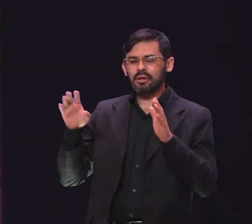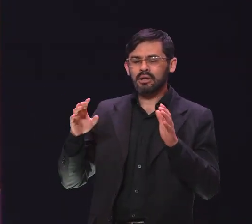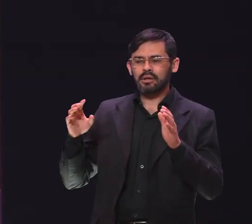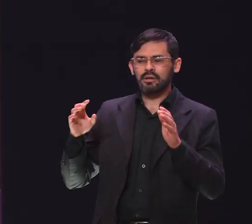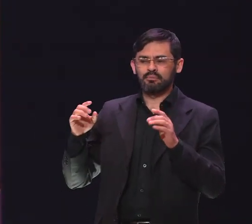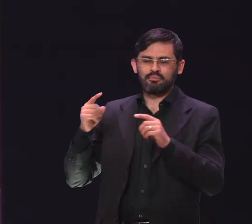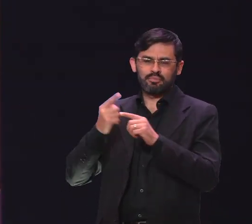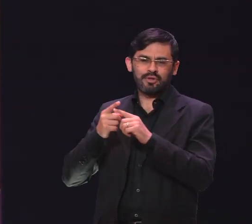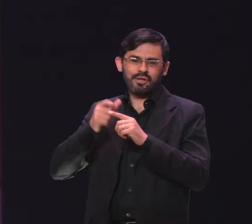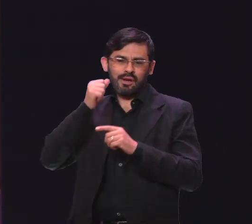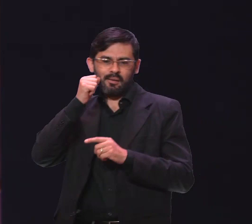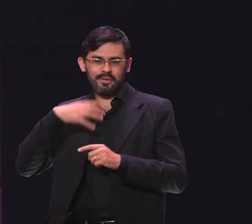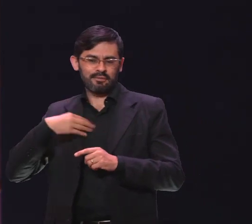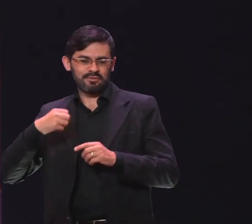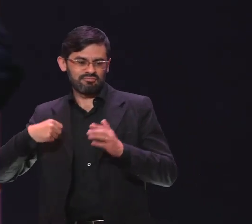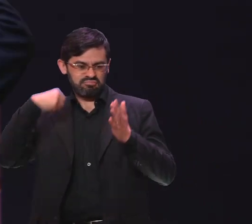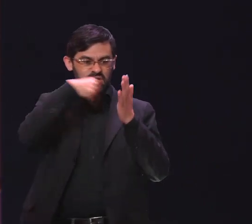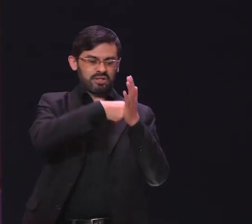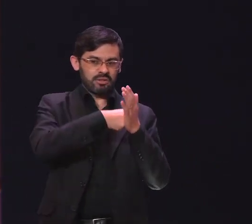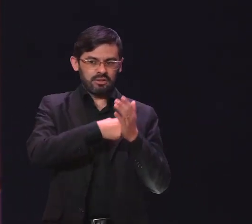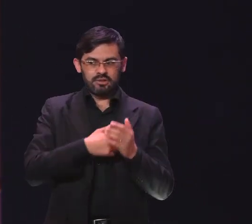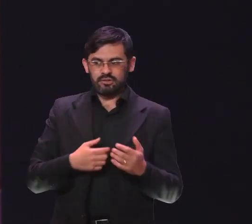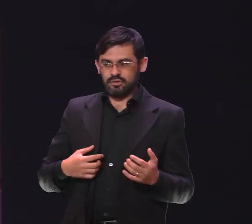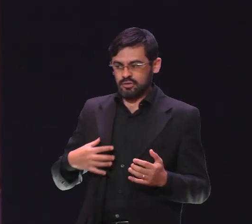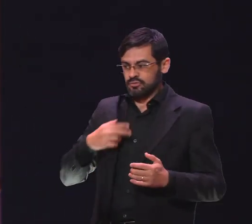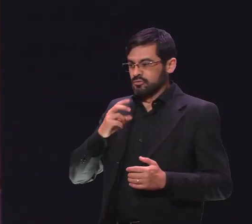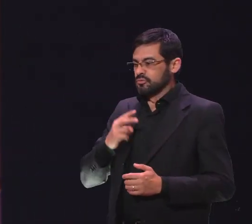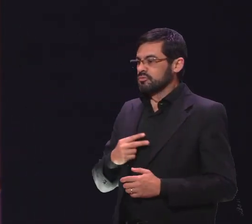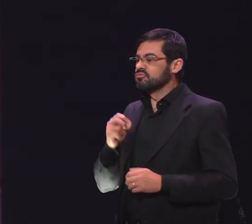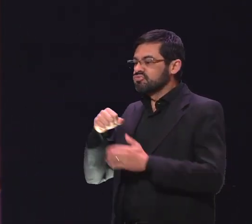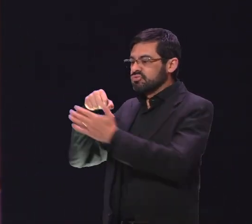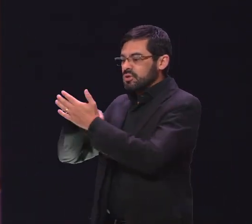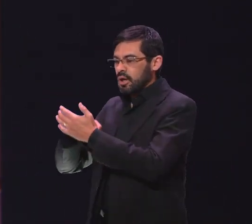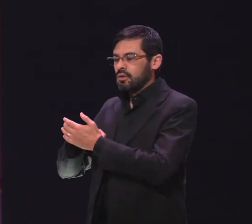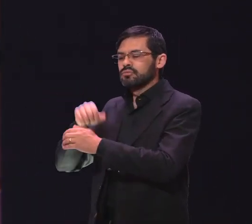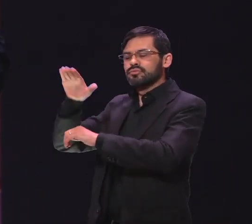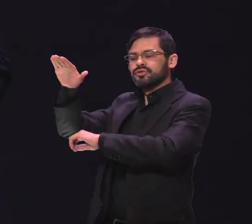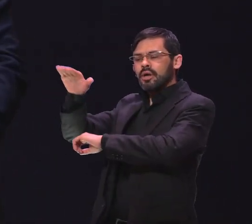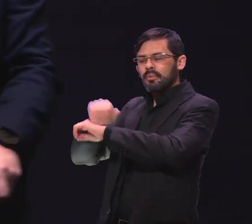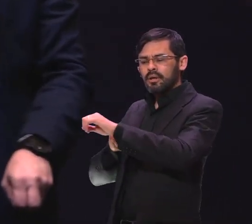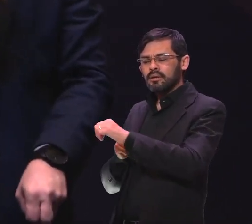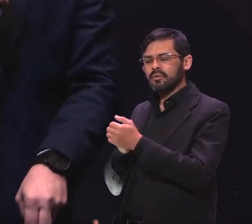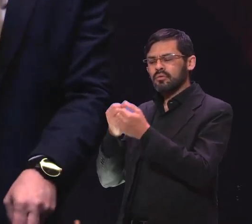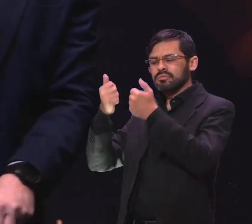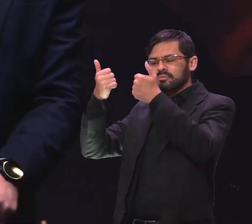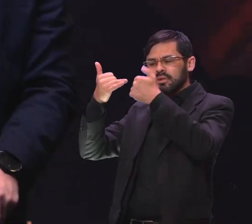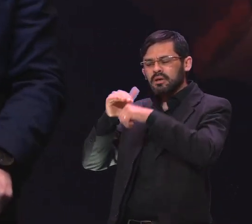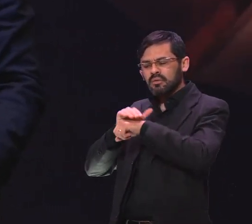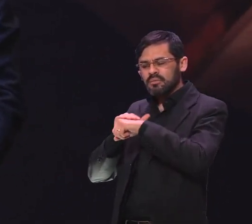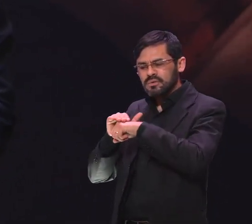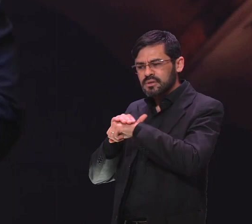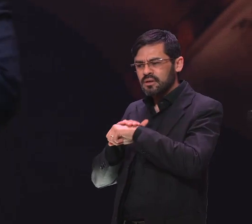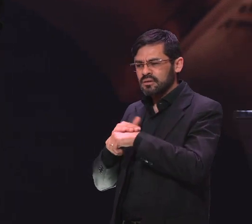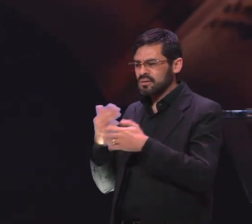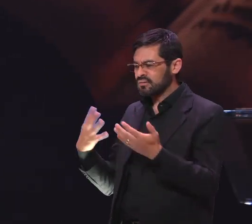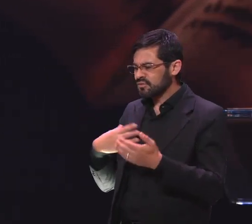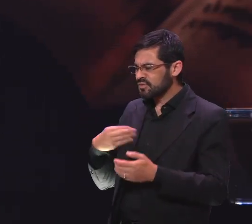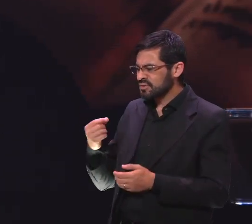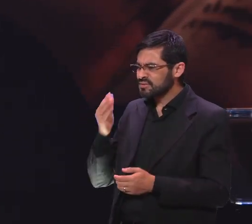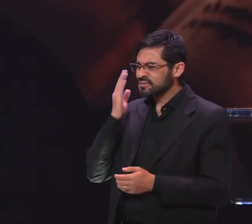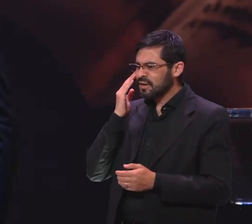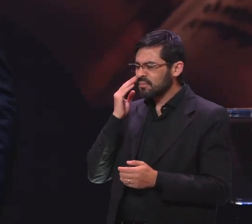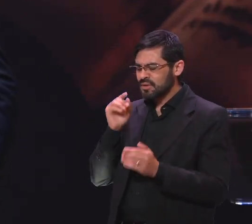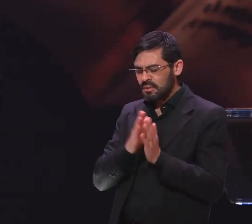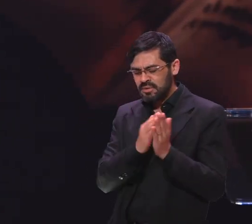irmã tinha batido e ele queria revidar. E eu vi e chamei. Aí eu comecei a falar: filho, sabe o que está escrito